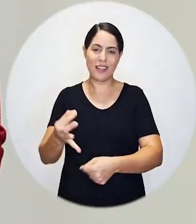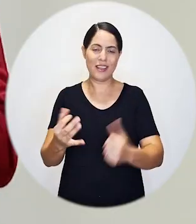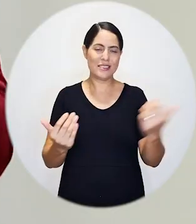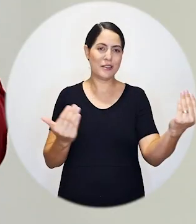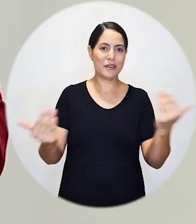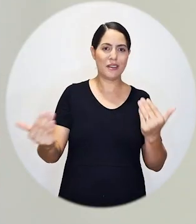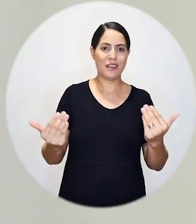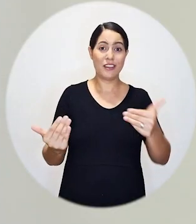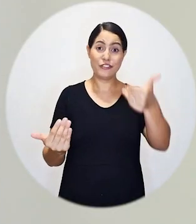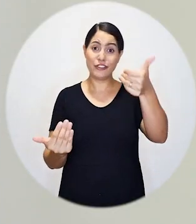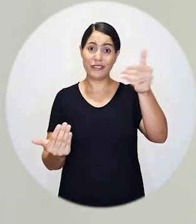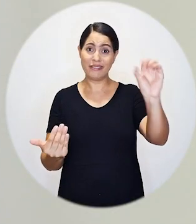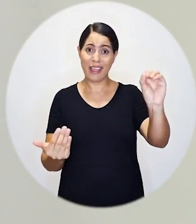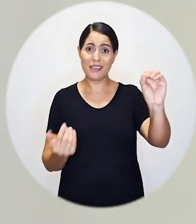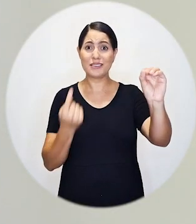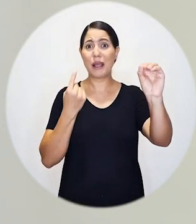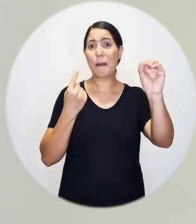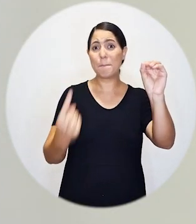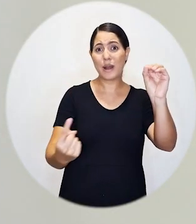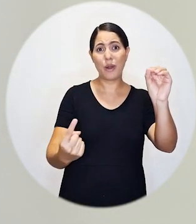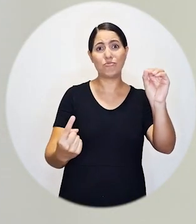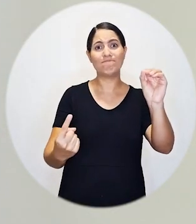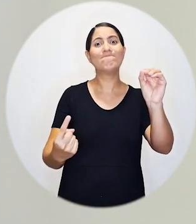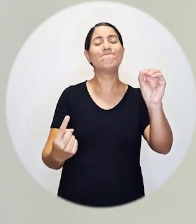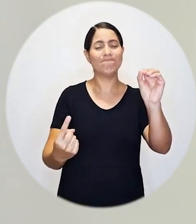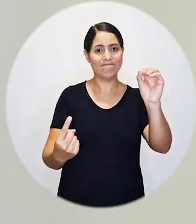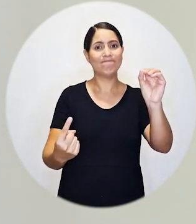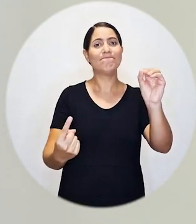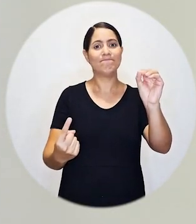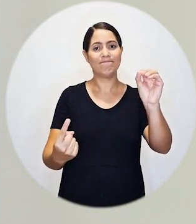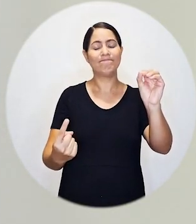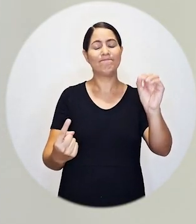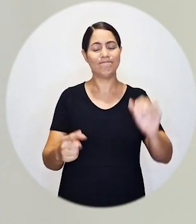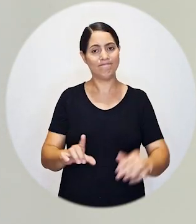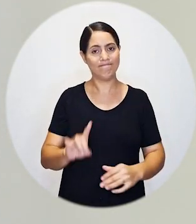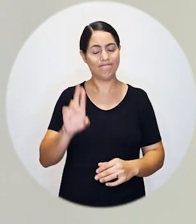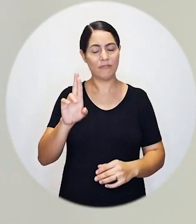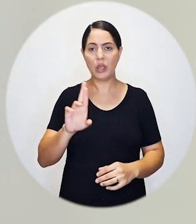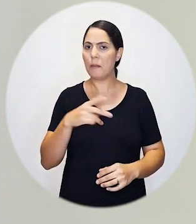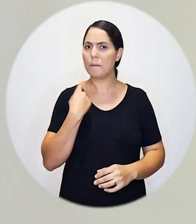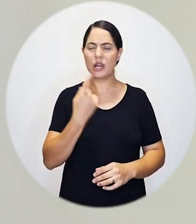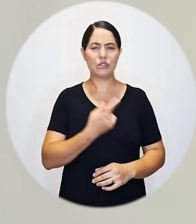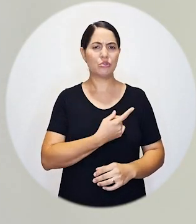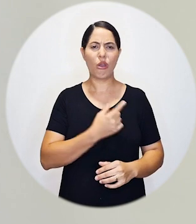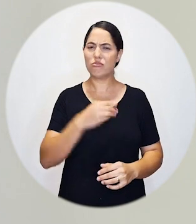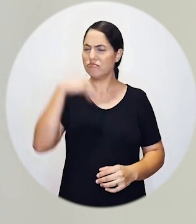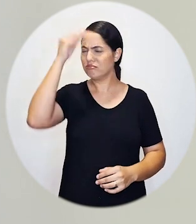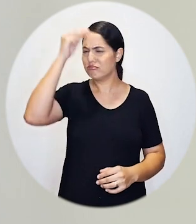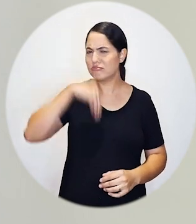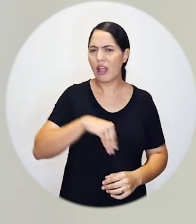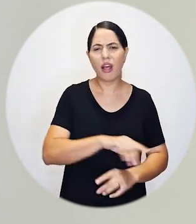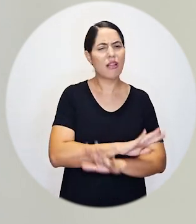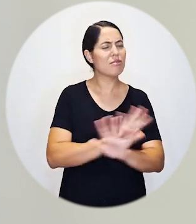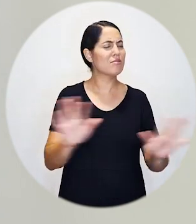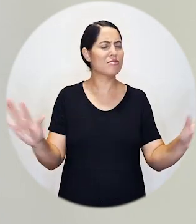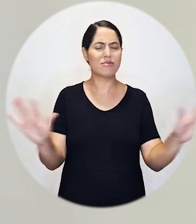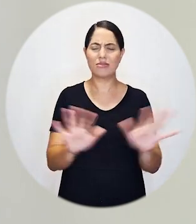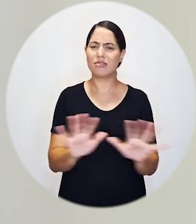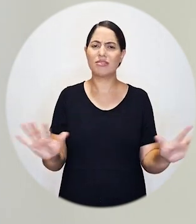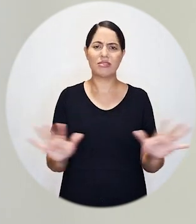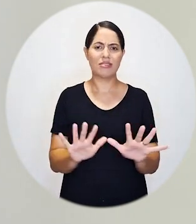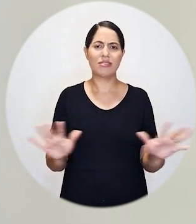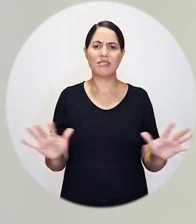defesa. É sempre uma média de 10 para 1, doutor Aristides. Mas isso não deve servir como desânimo,